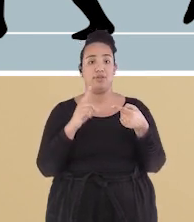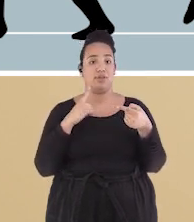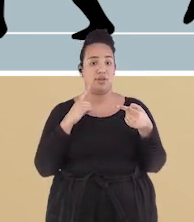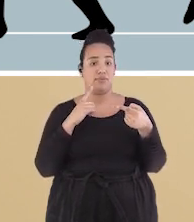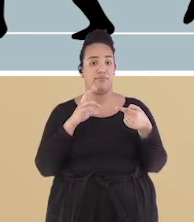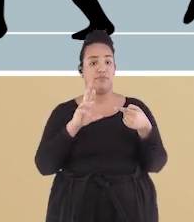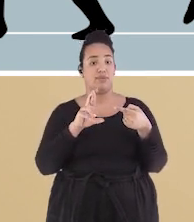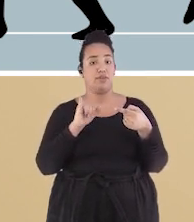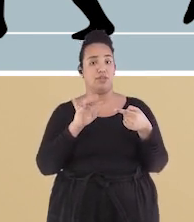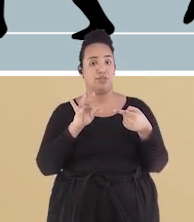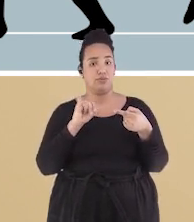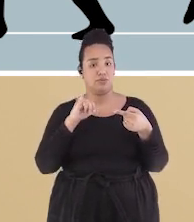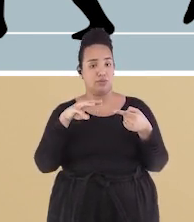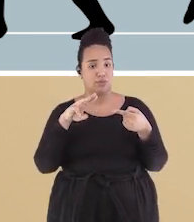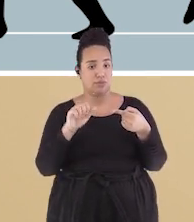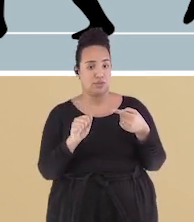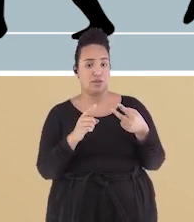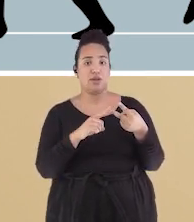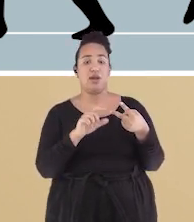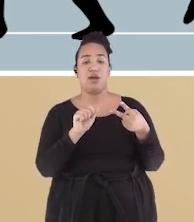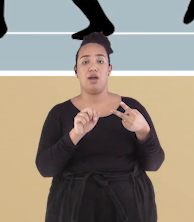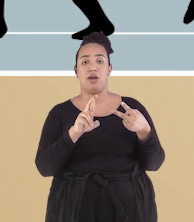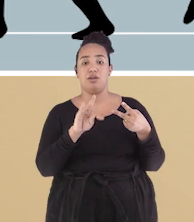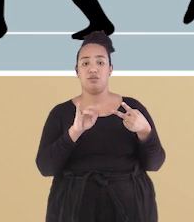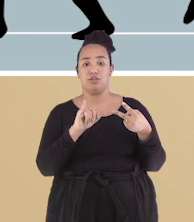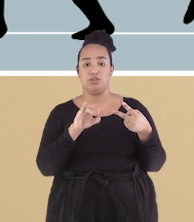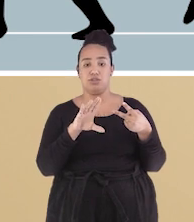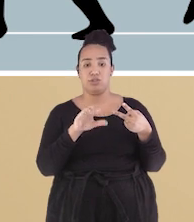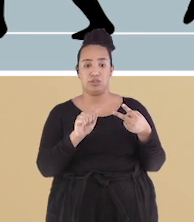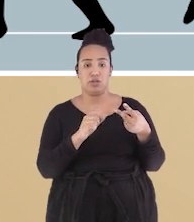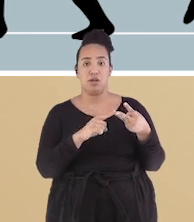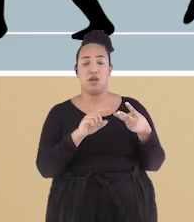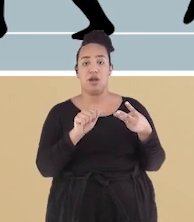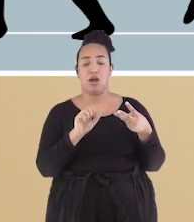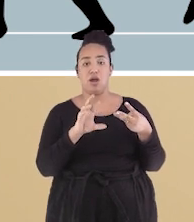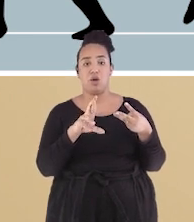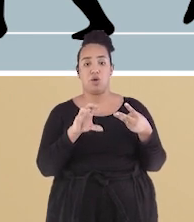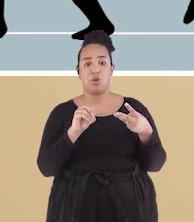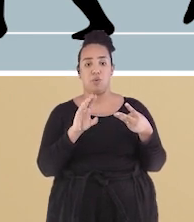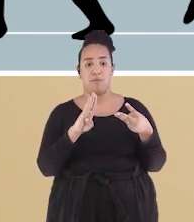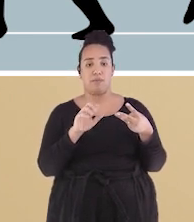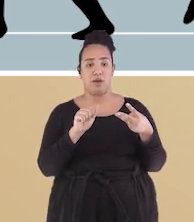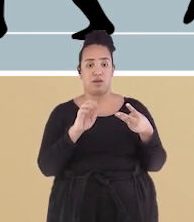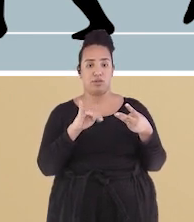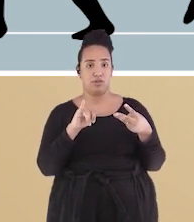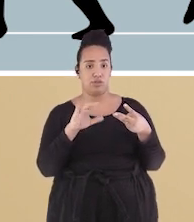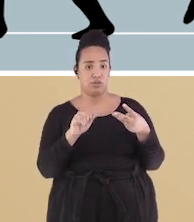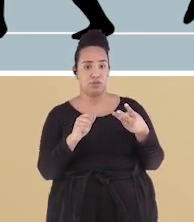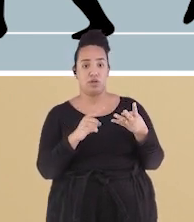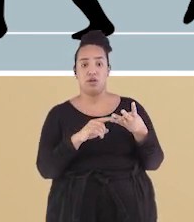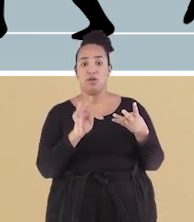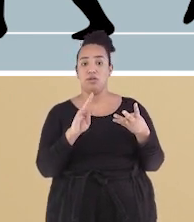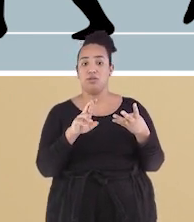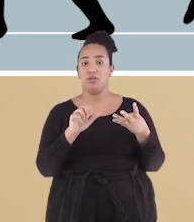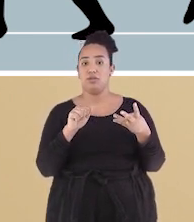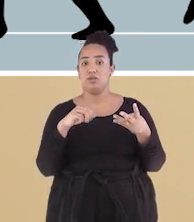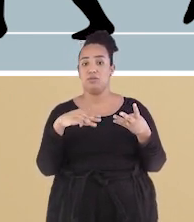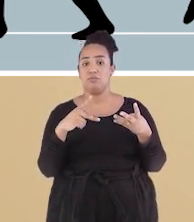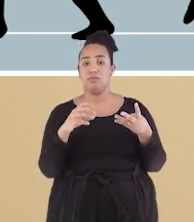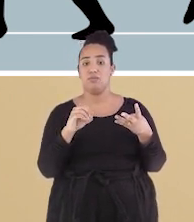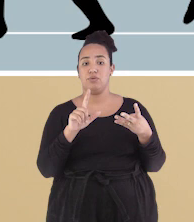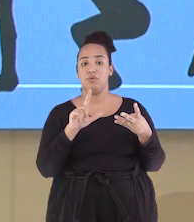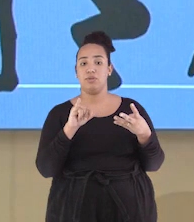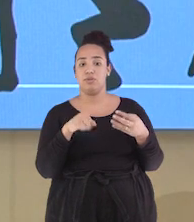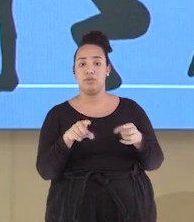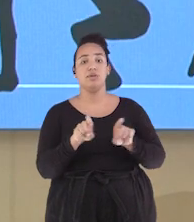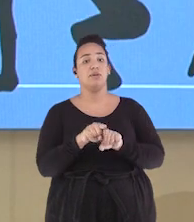artística, acrobática e a de trampolim. Também realizamos a aula prática com o objetivo da liberação